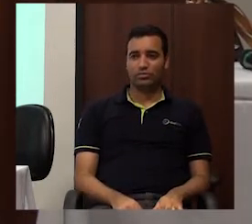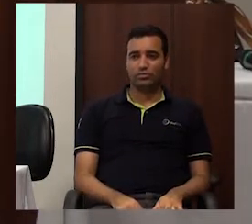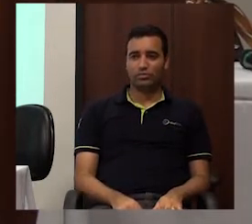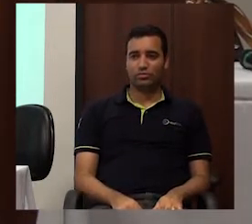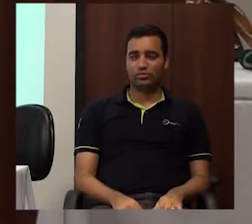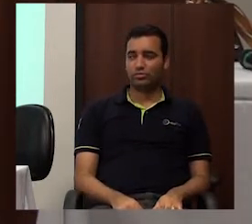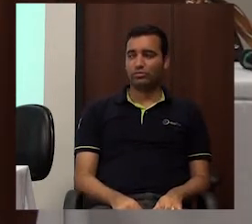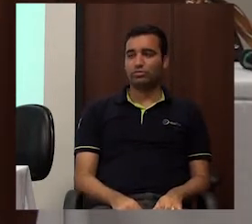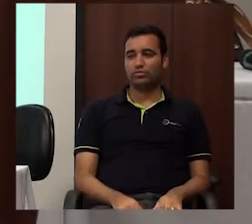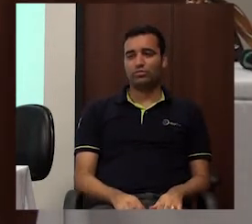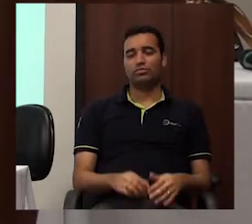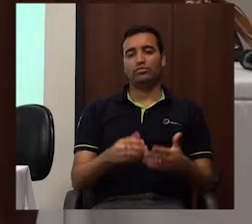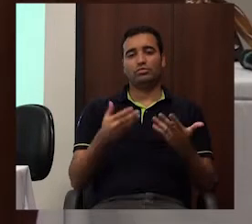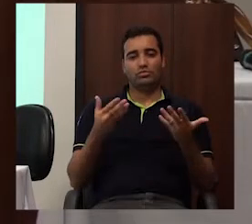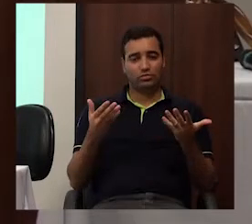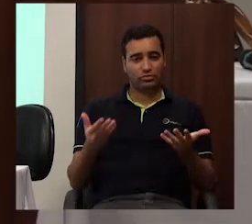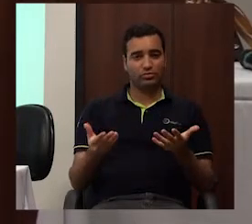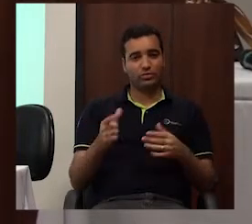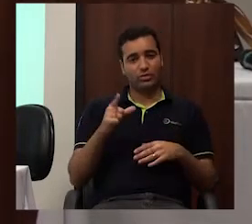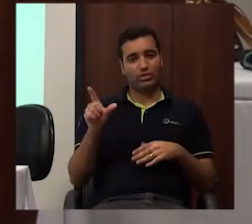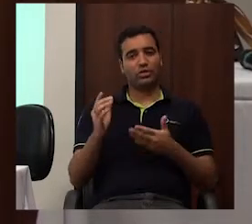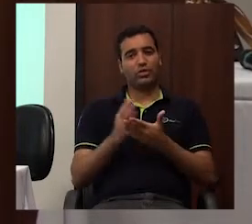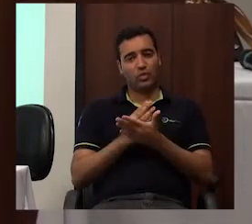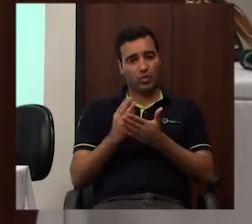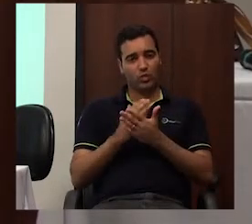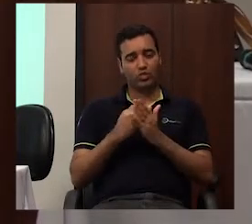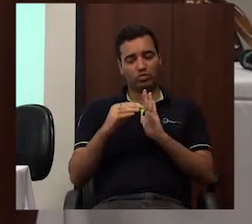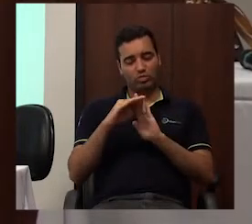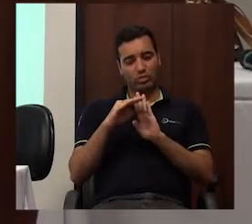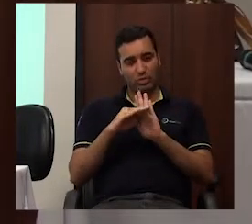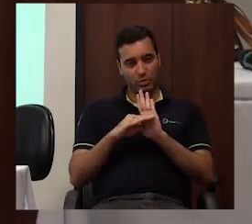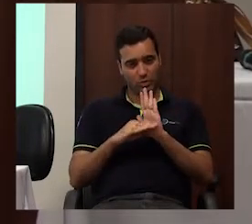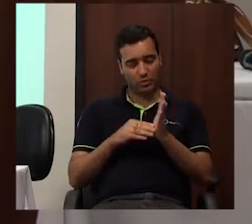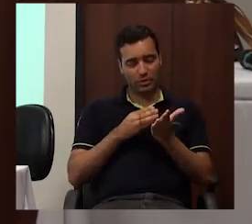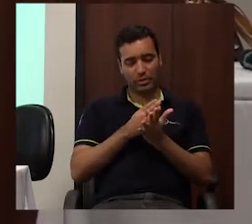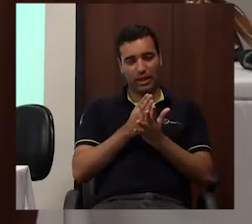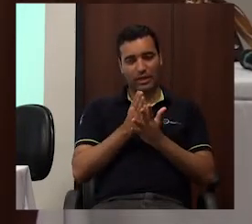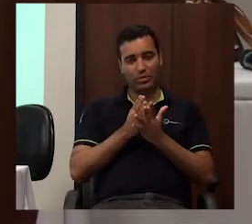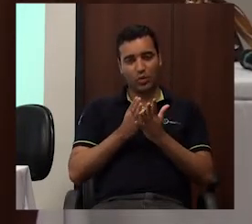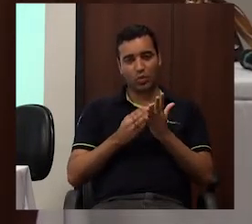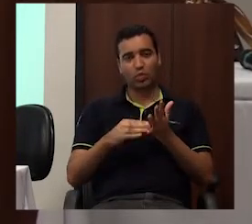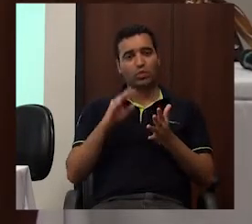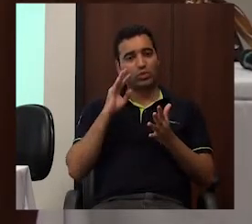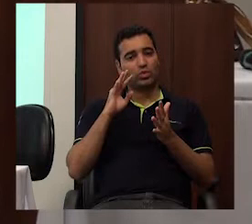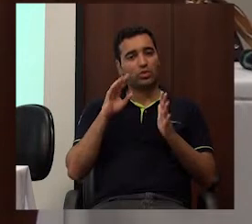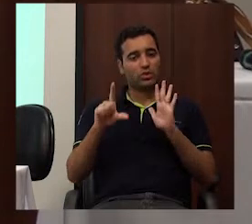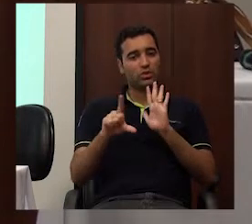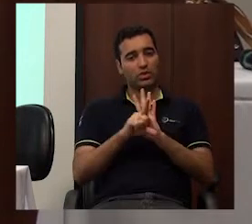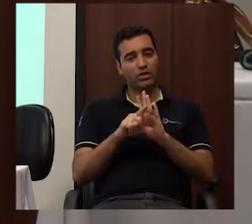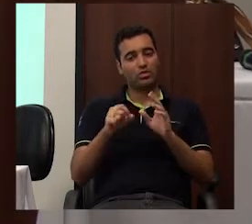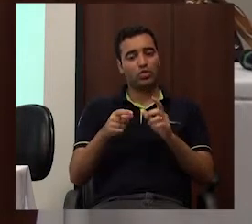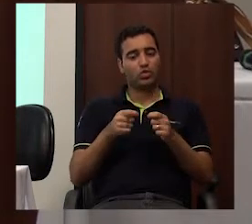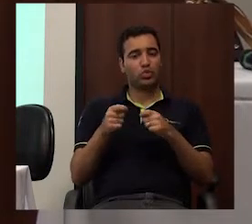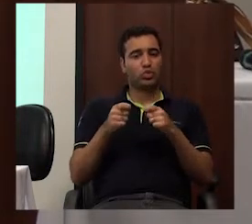agora, por outro lado, já existem alguns parâmetros legais através dos quais pode ser feito o controle, ou seja, que o juiz pode